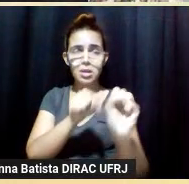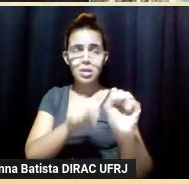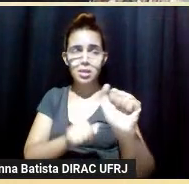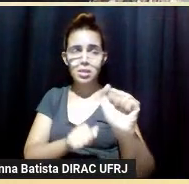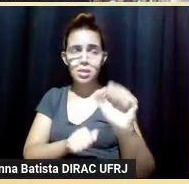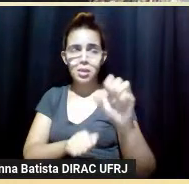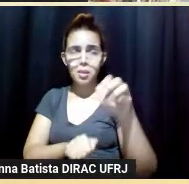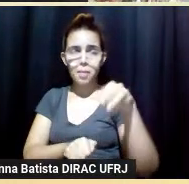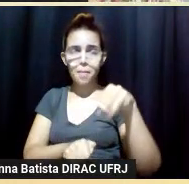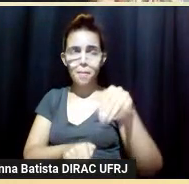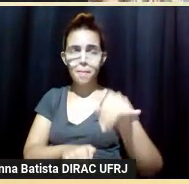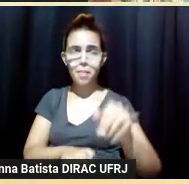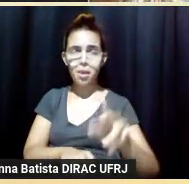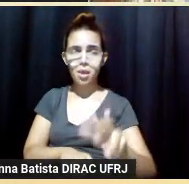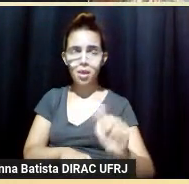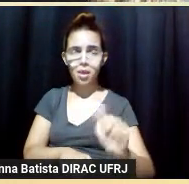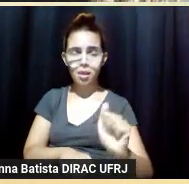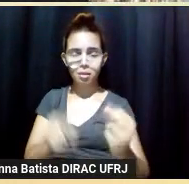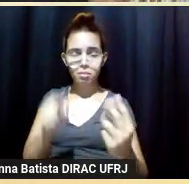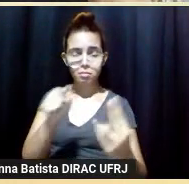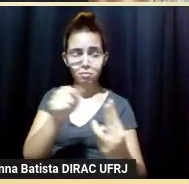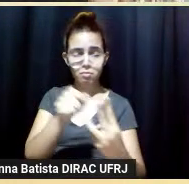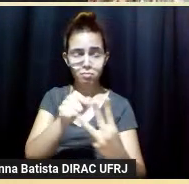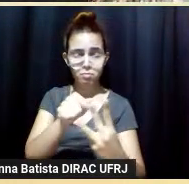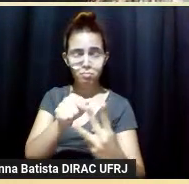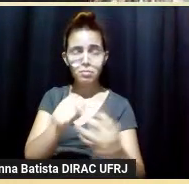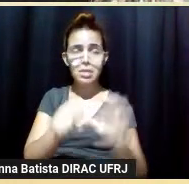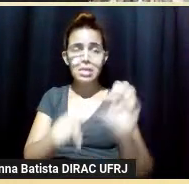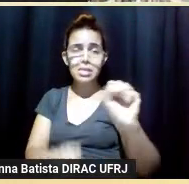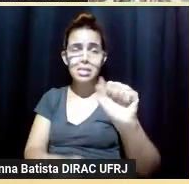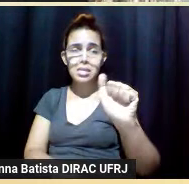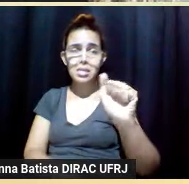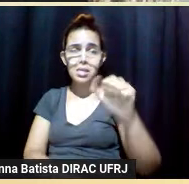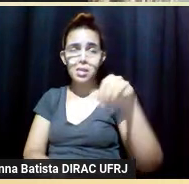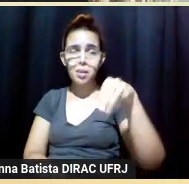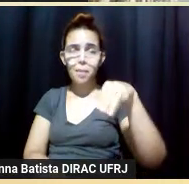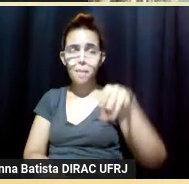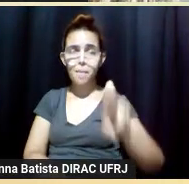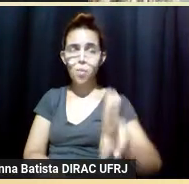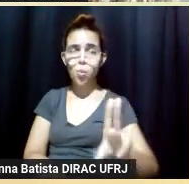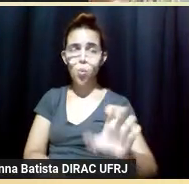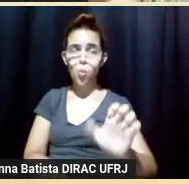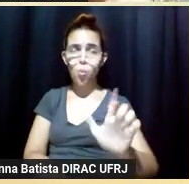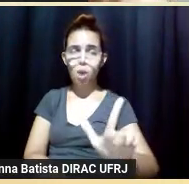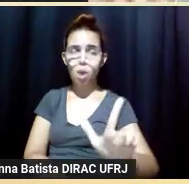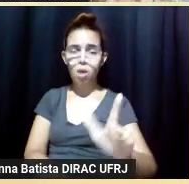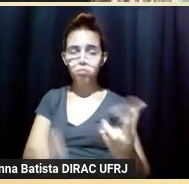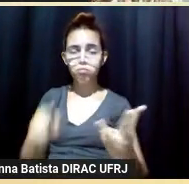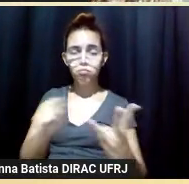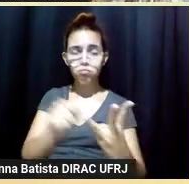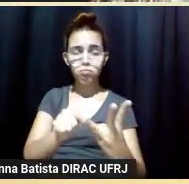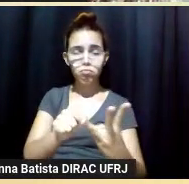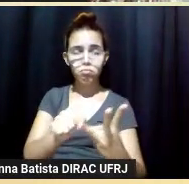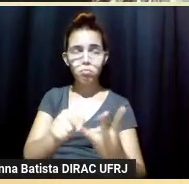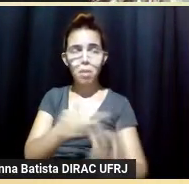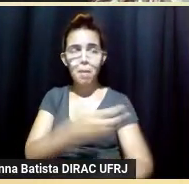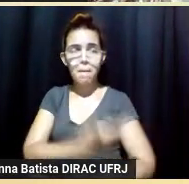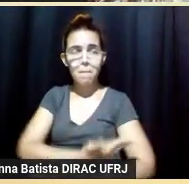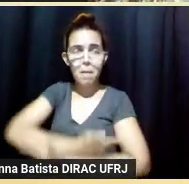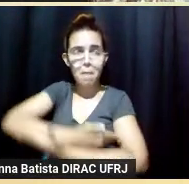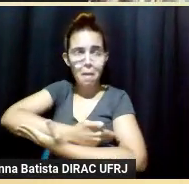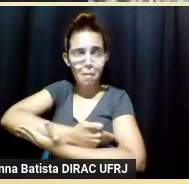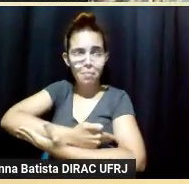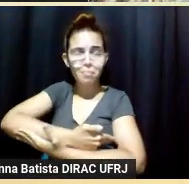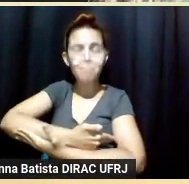nesse espaço foi um estudo autônomo. Eu não conseguia, embora eu tivesse uma rede de apoio muito